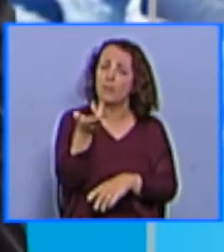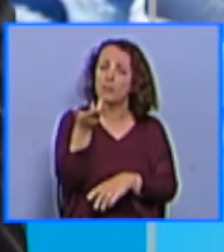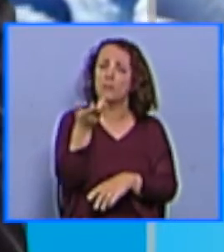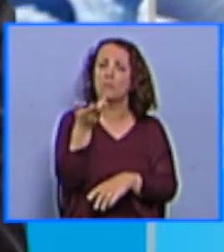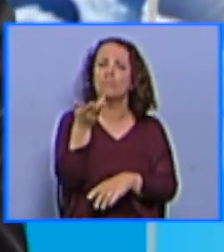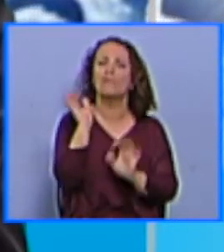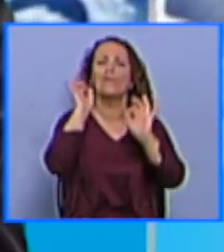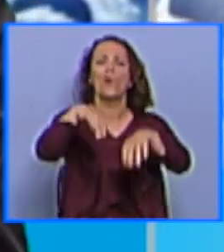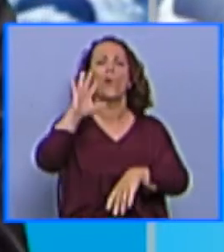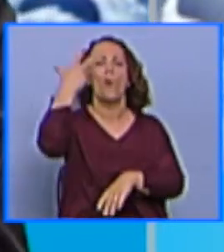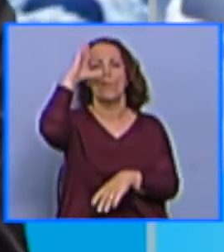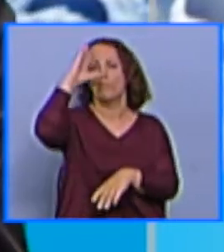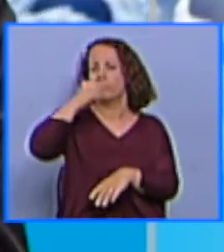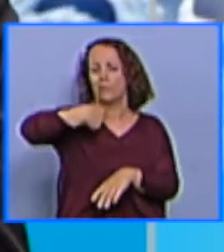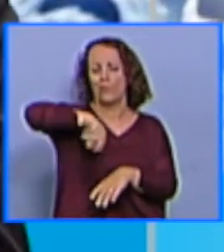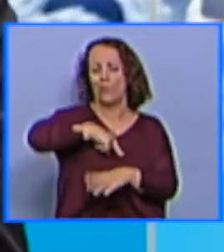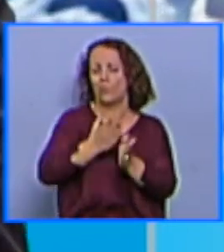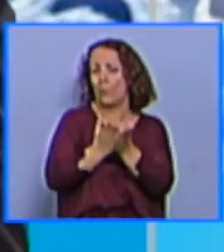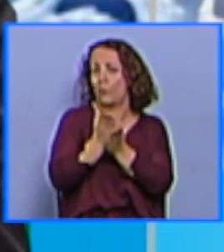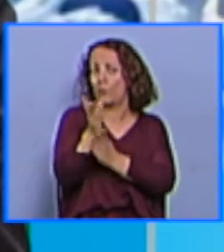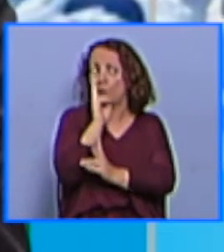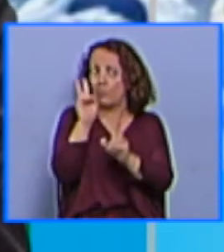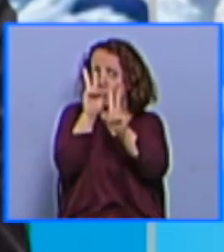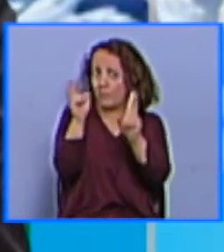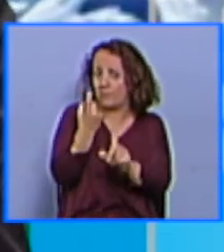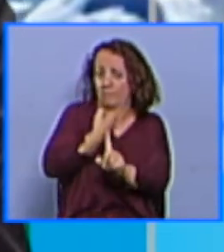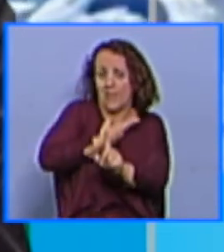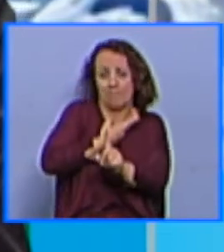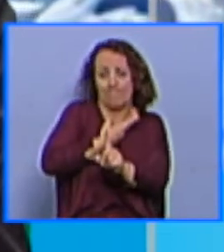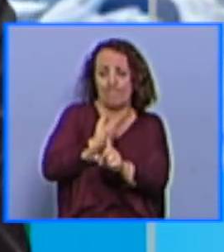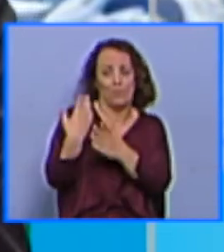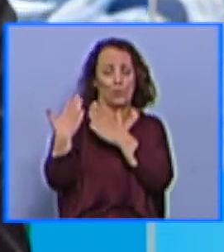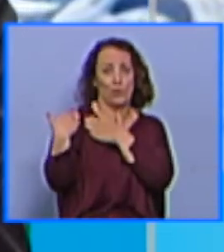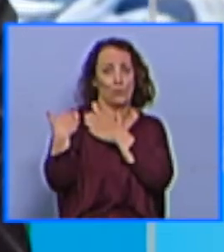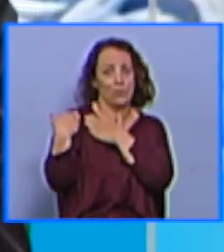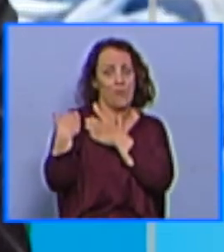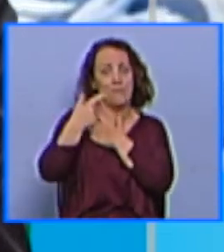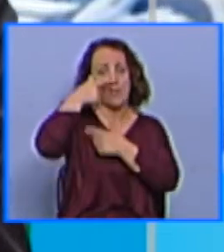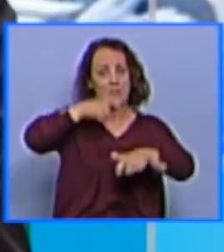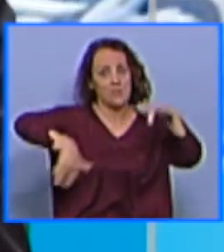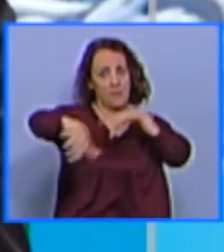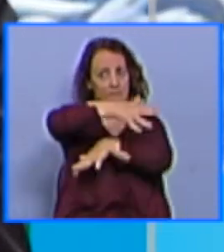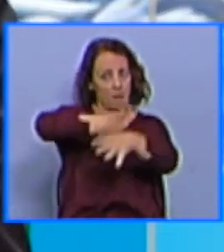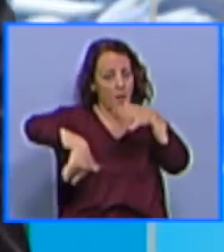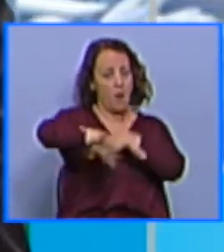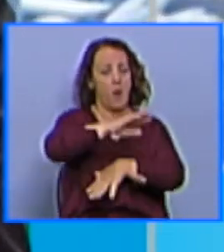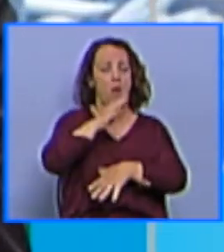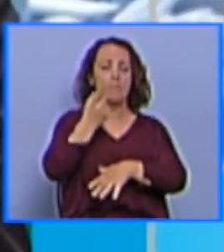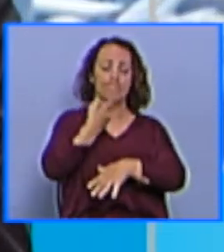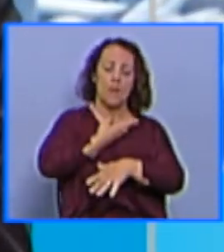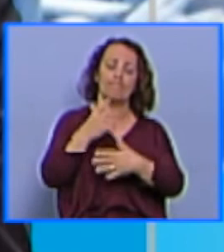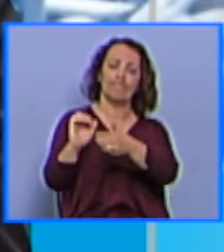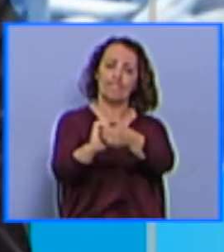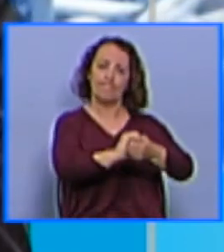termina, e enquanto isto andar, desculpa a expressão, nós temos que ter essa responsabilidade cívica, esta responsabilidade solidária e também